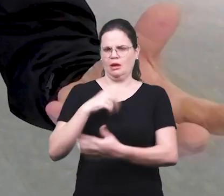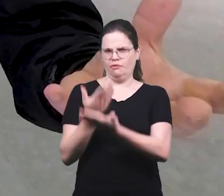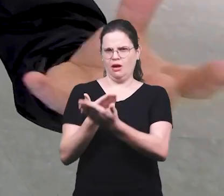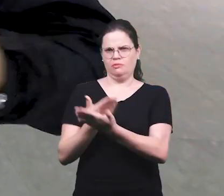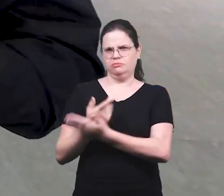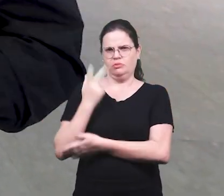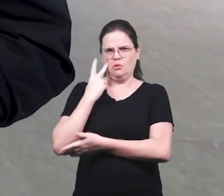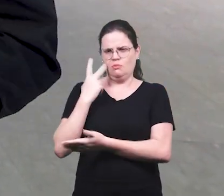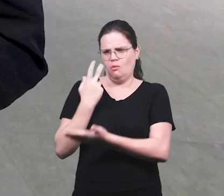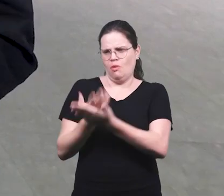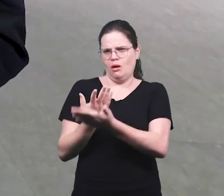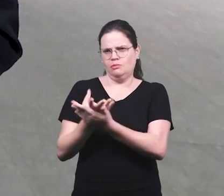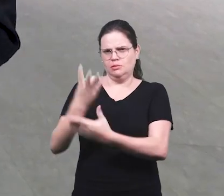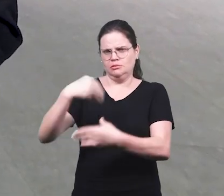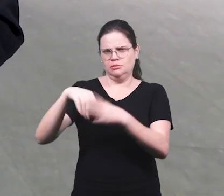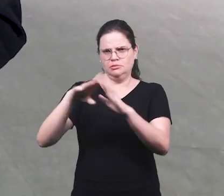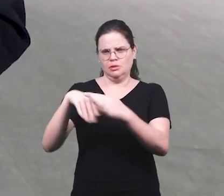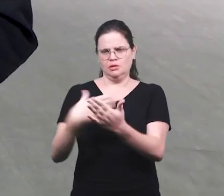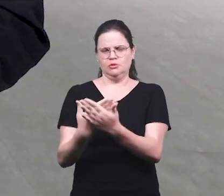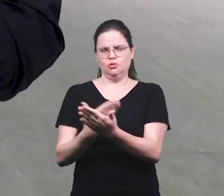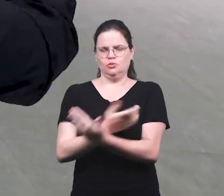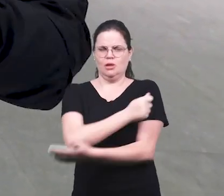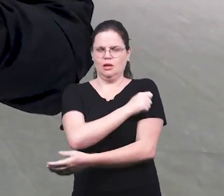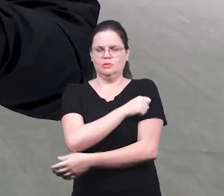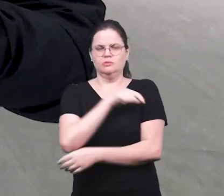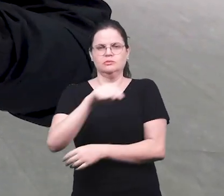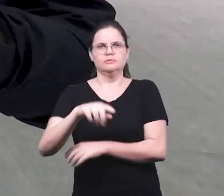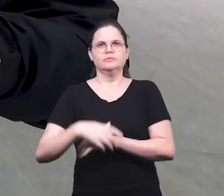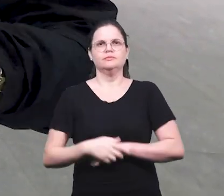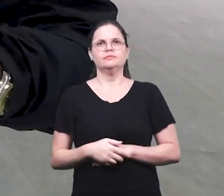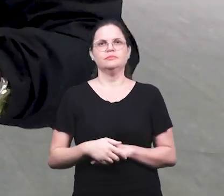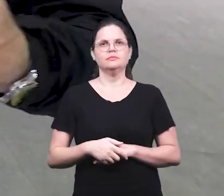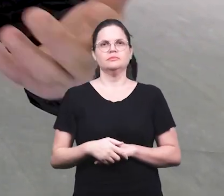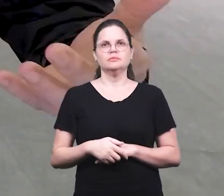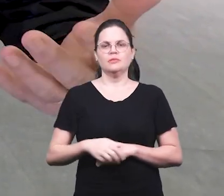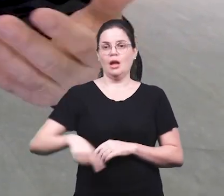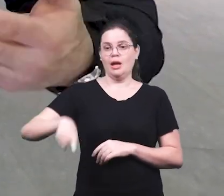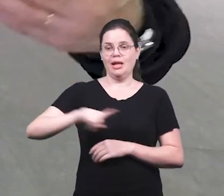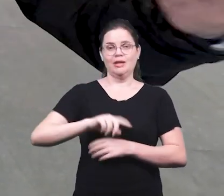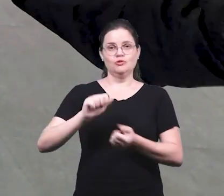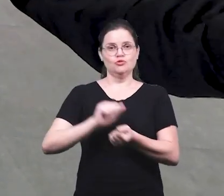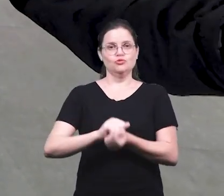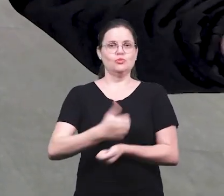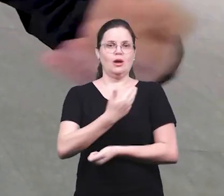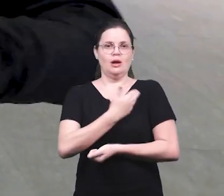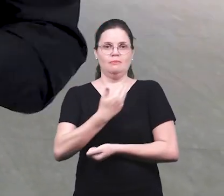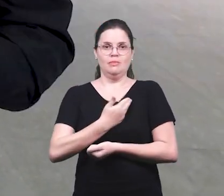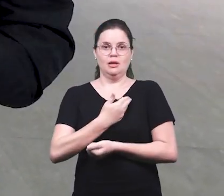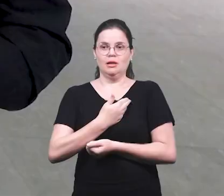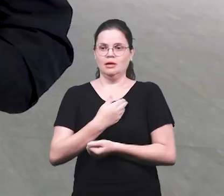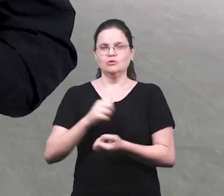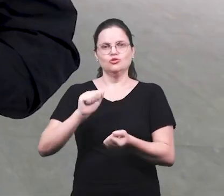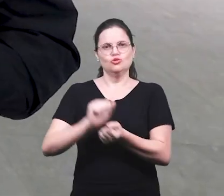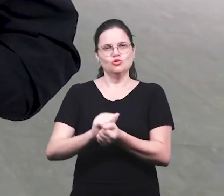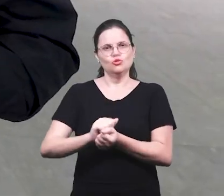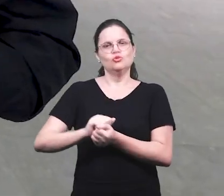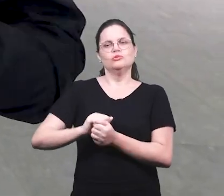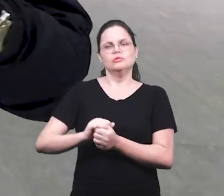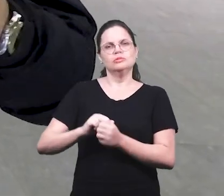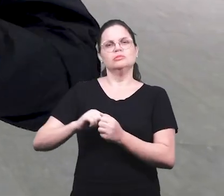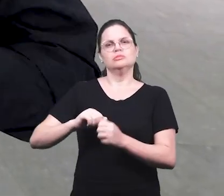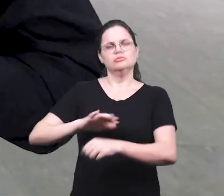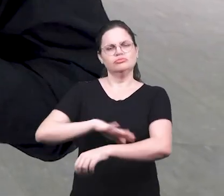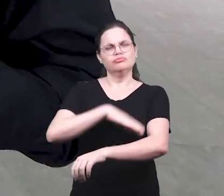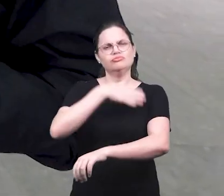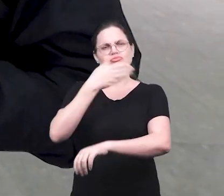teve uma aula nessa escola e ela e 2 amigas ficaram até mais tarde orando.